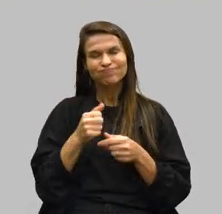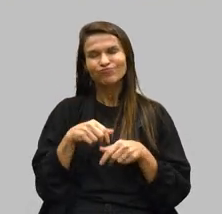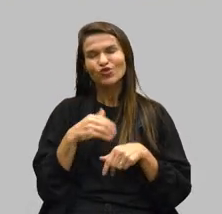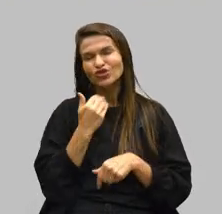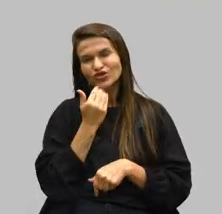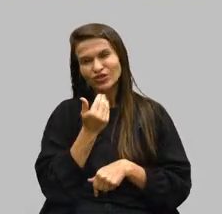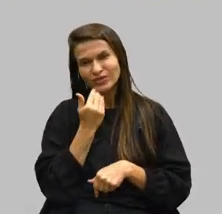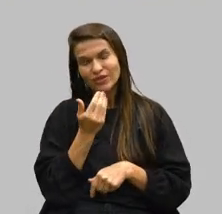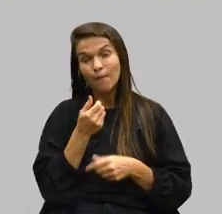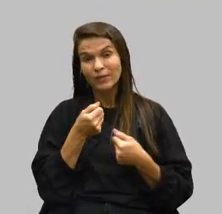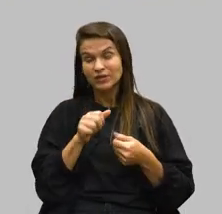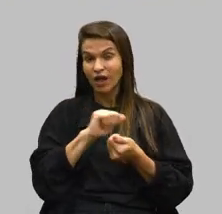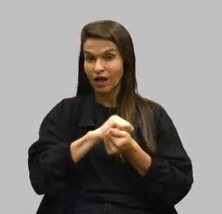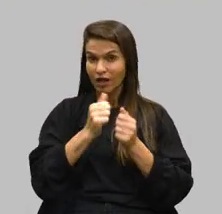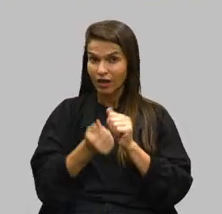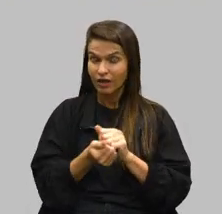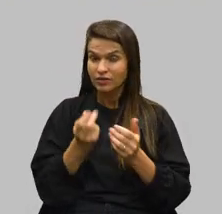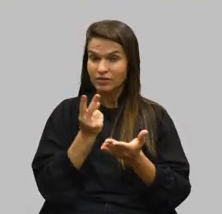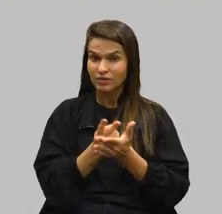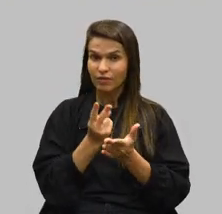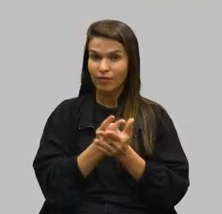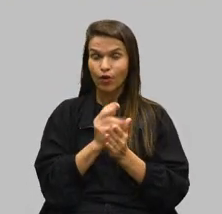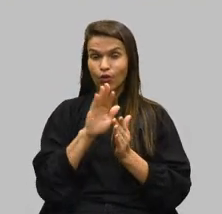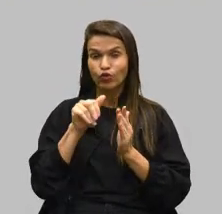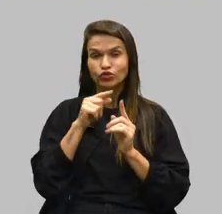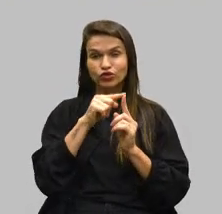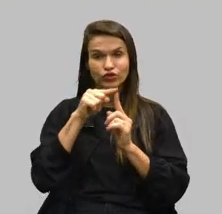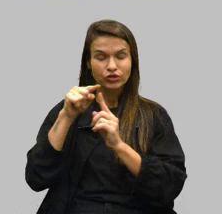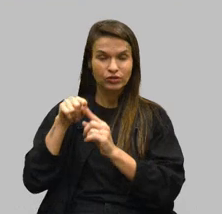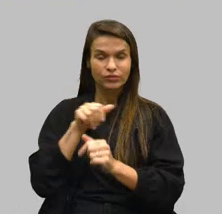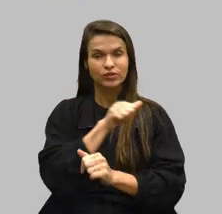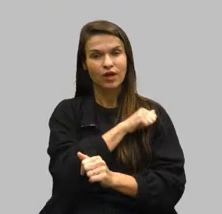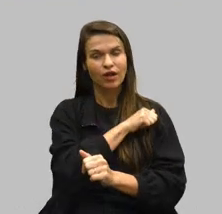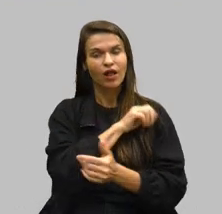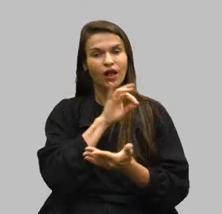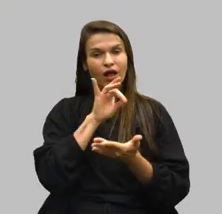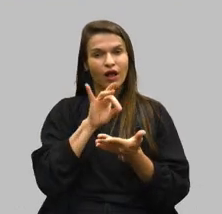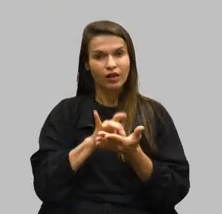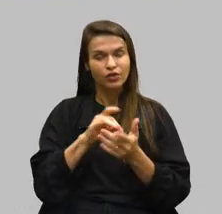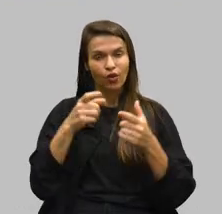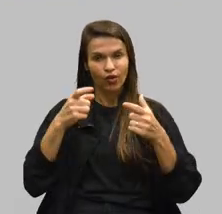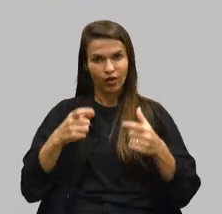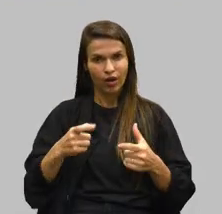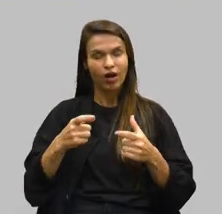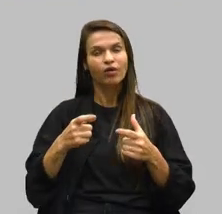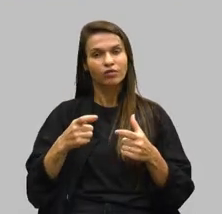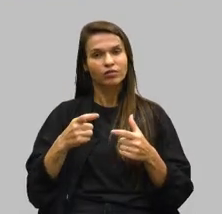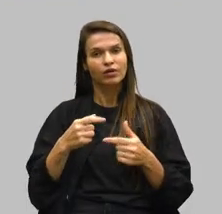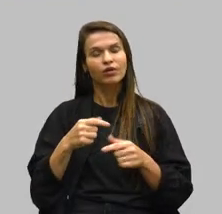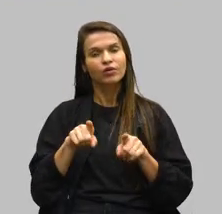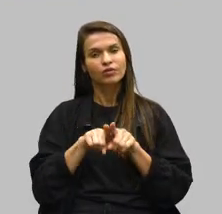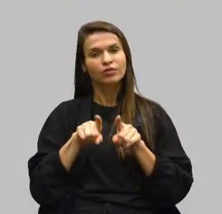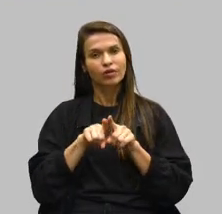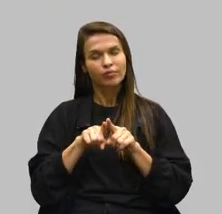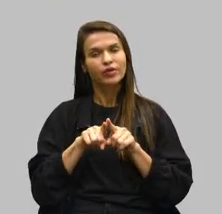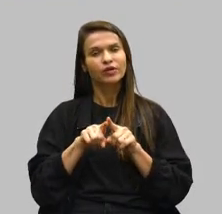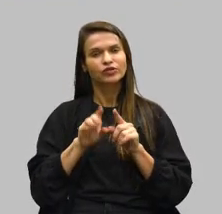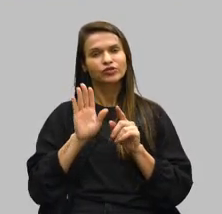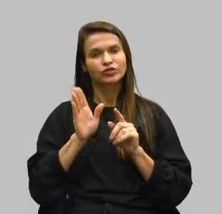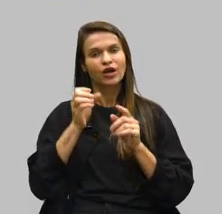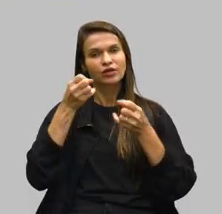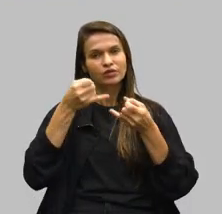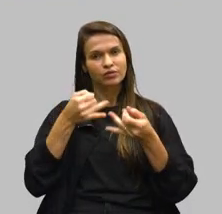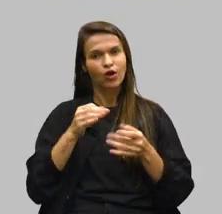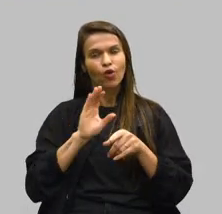precisamos de adequar sempre para todos os tipos de aluno a realidade local dessa maneira eu também destaquei eh os